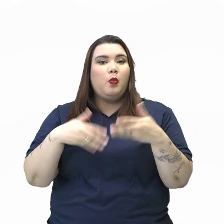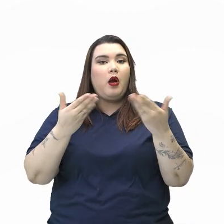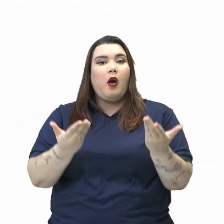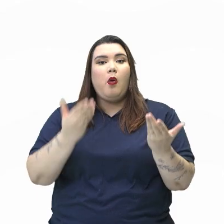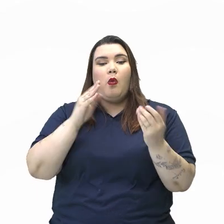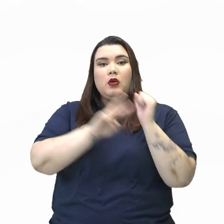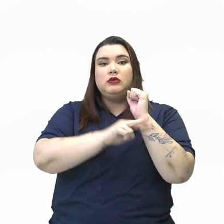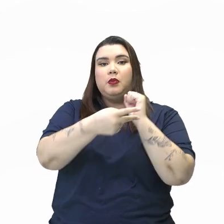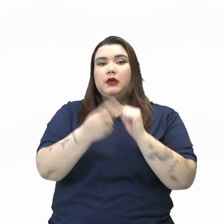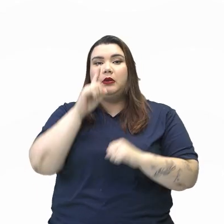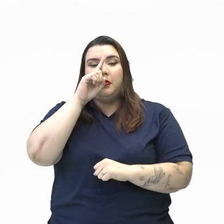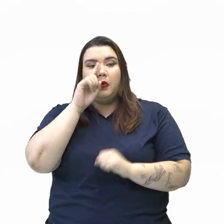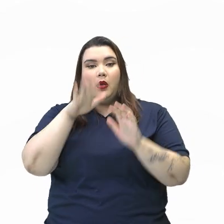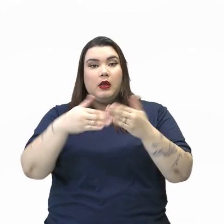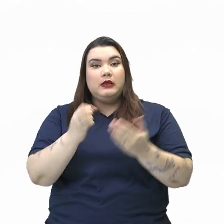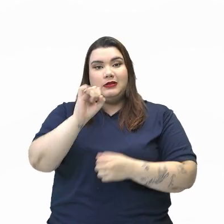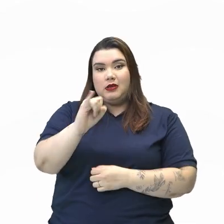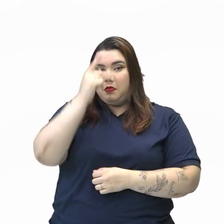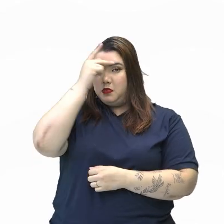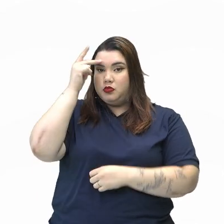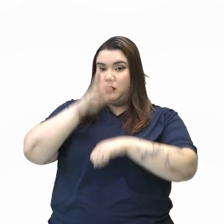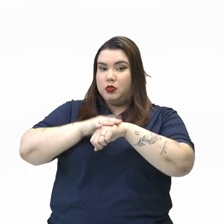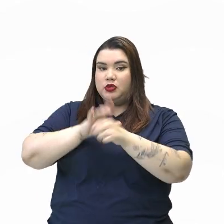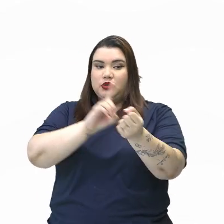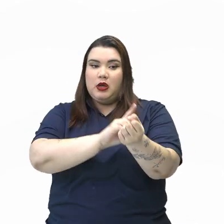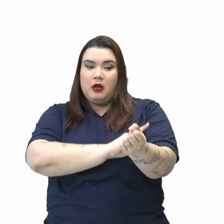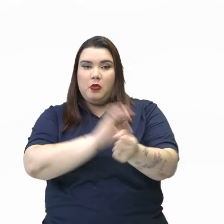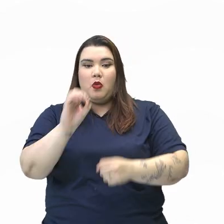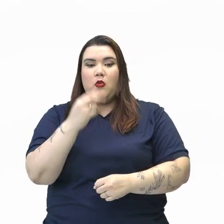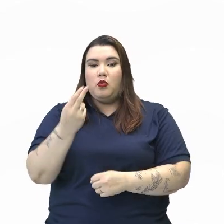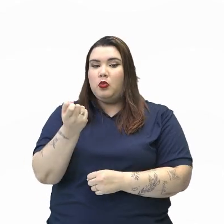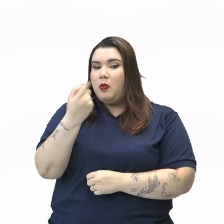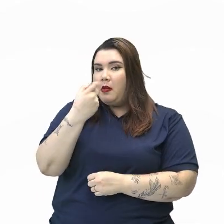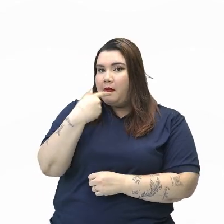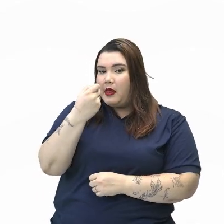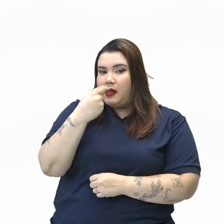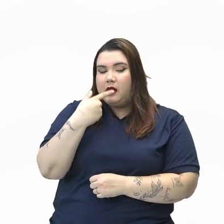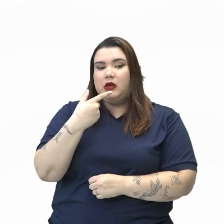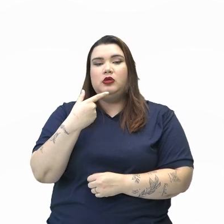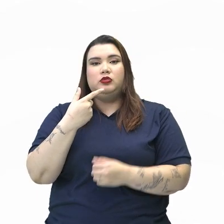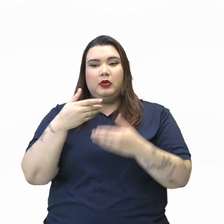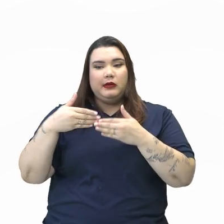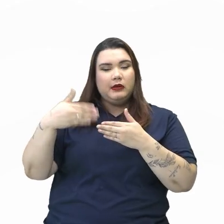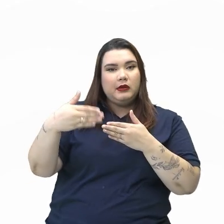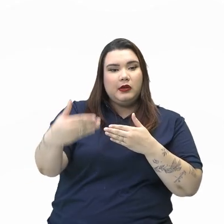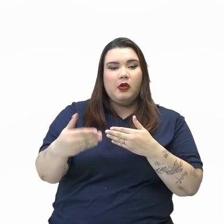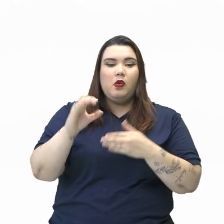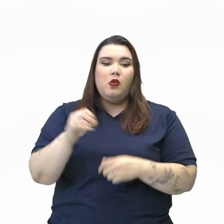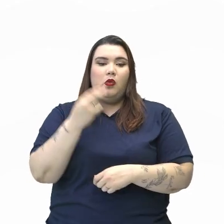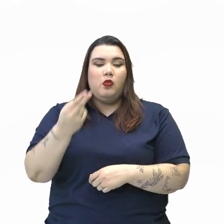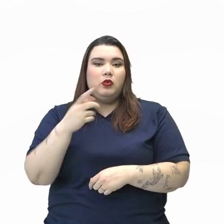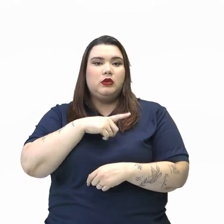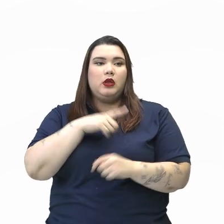uma observação que pessoas que têm diabetes, usam antibióticos assim por uso prolongado,